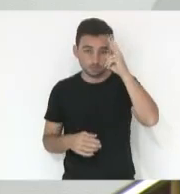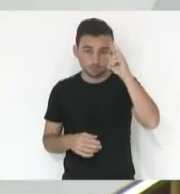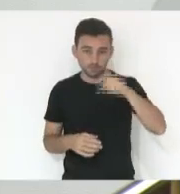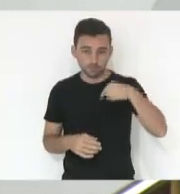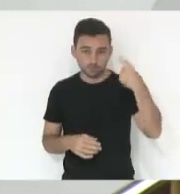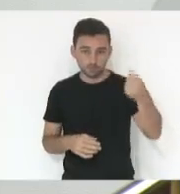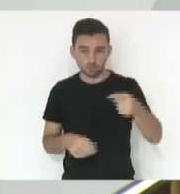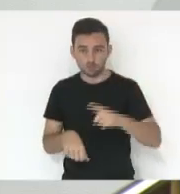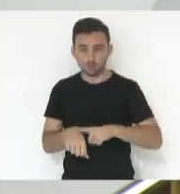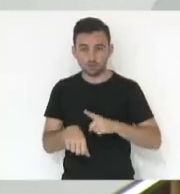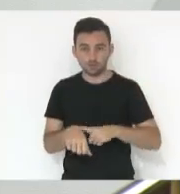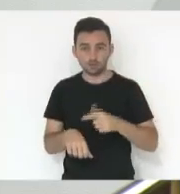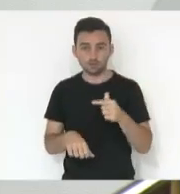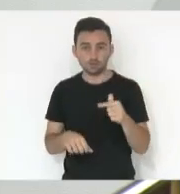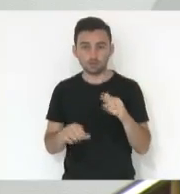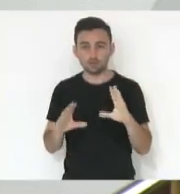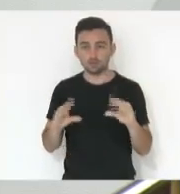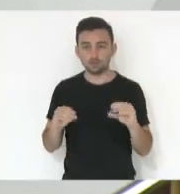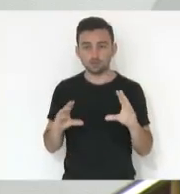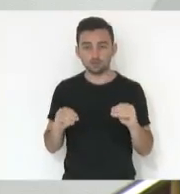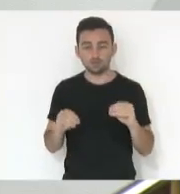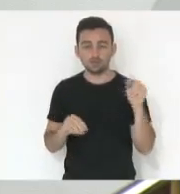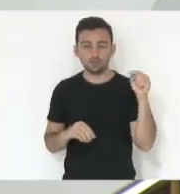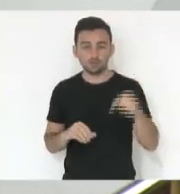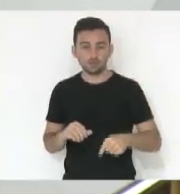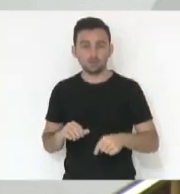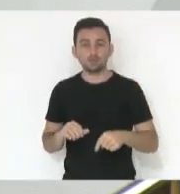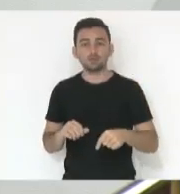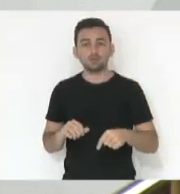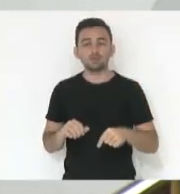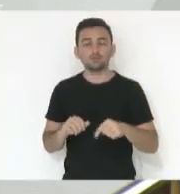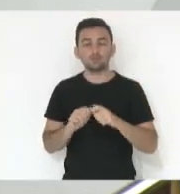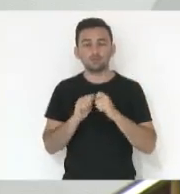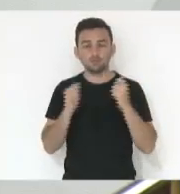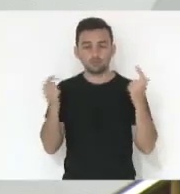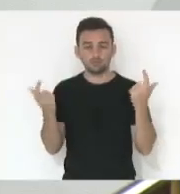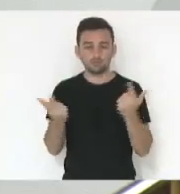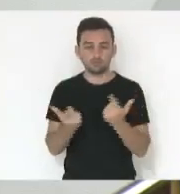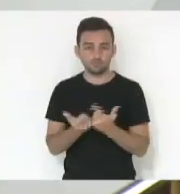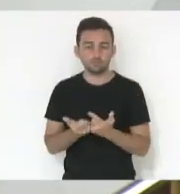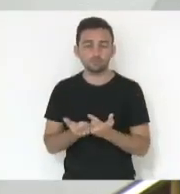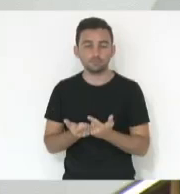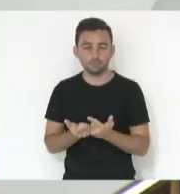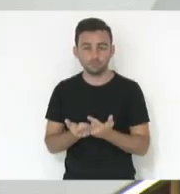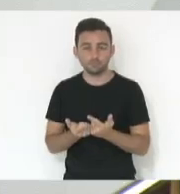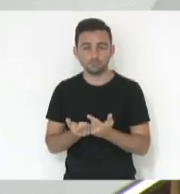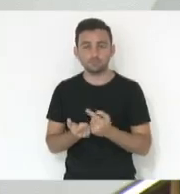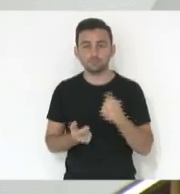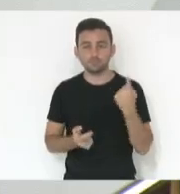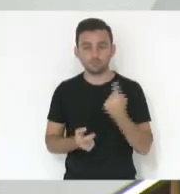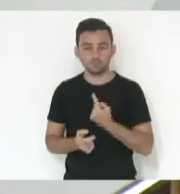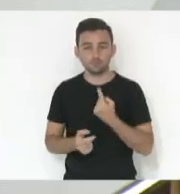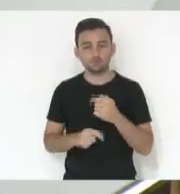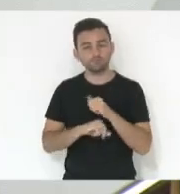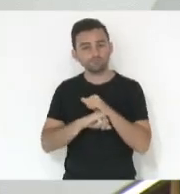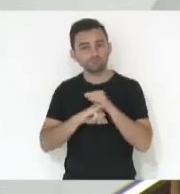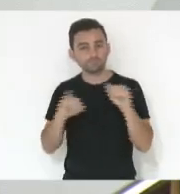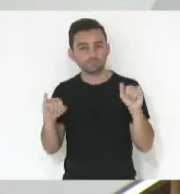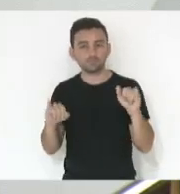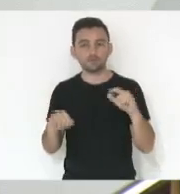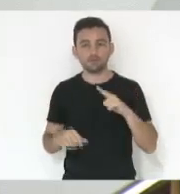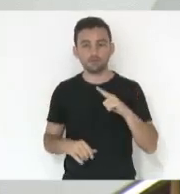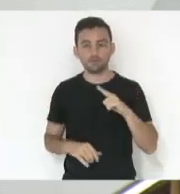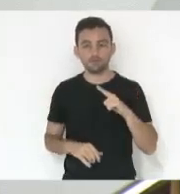às 19 horas, aqui neste plenário, onde estaremos fazendo este lançamento. Obrigado,